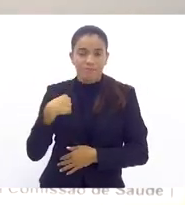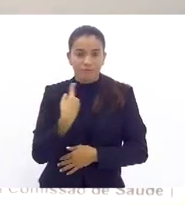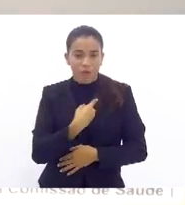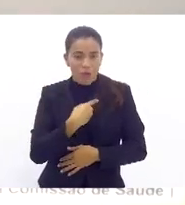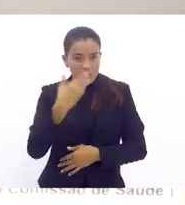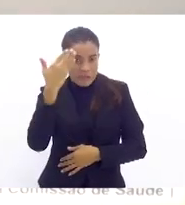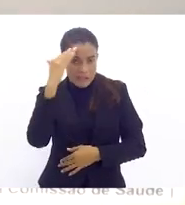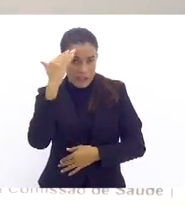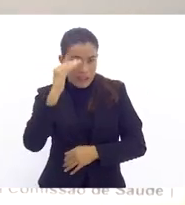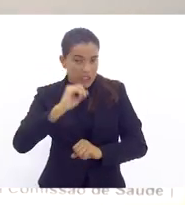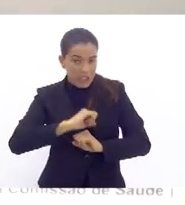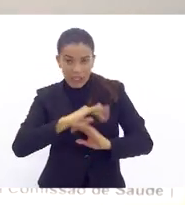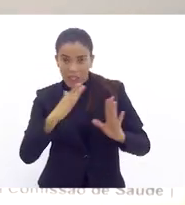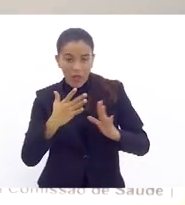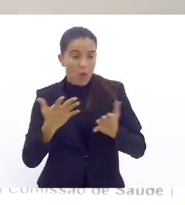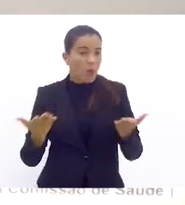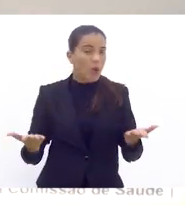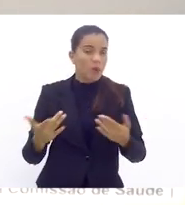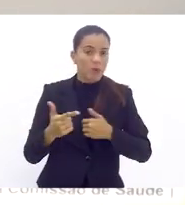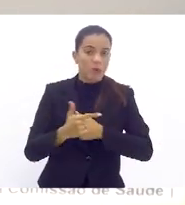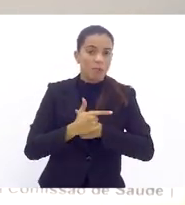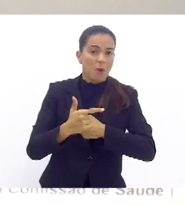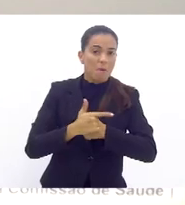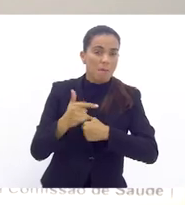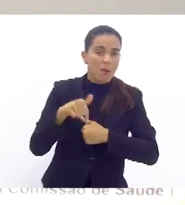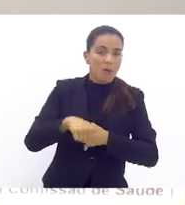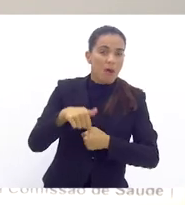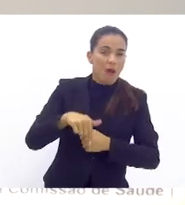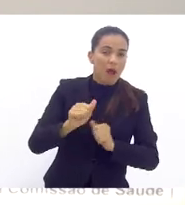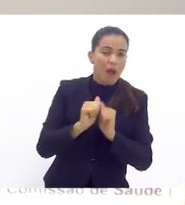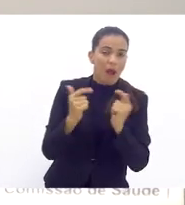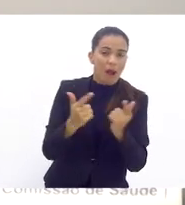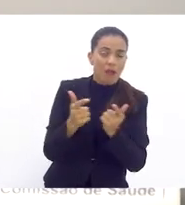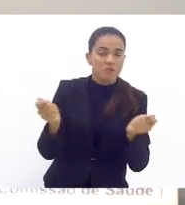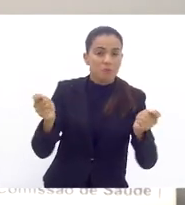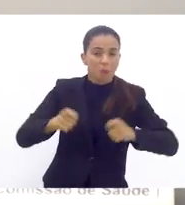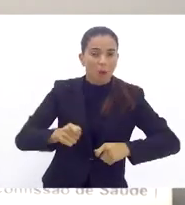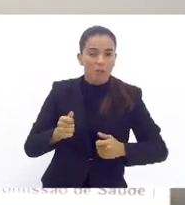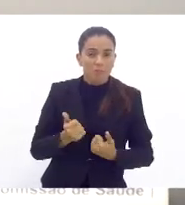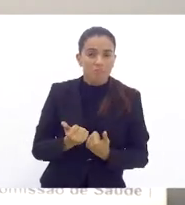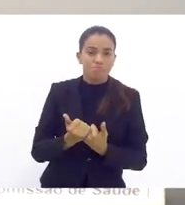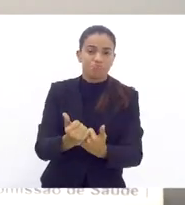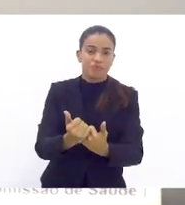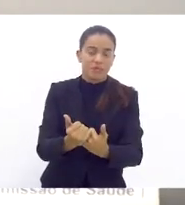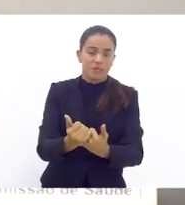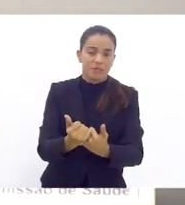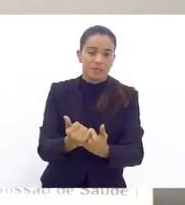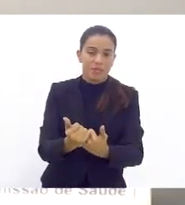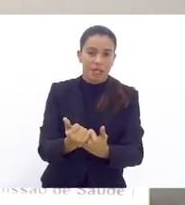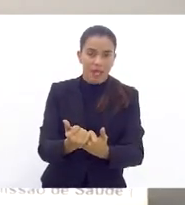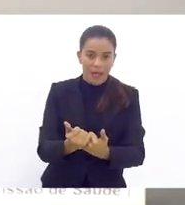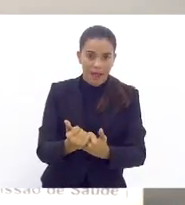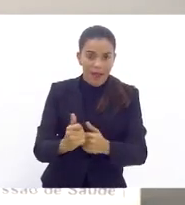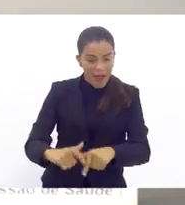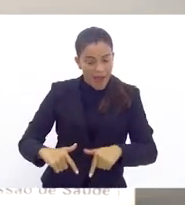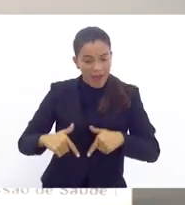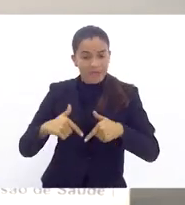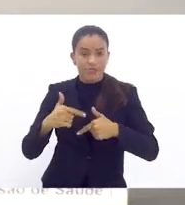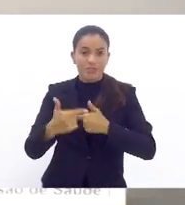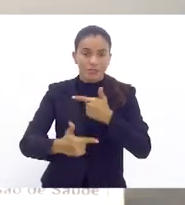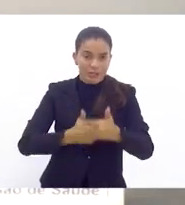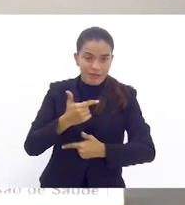noção qual é o papel que essa Casa de Lei pode exercer para fortalecer a